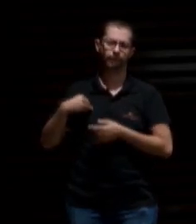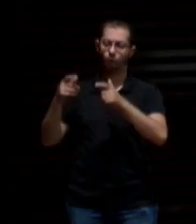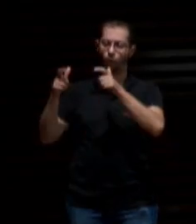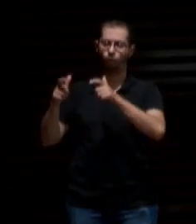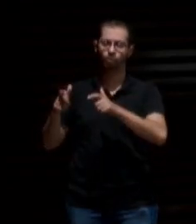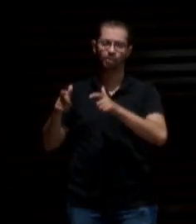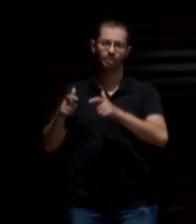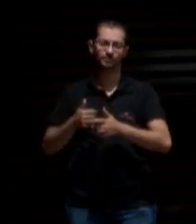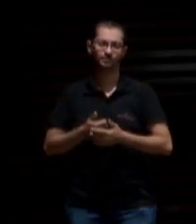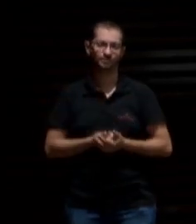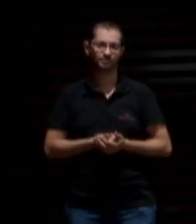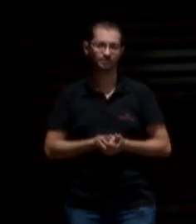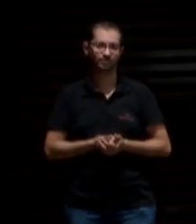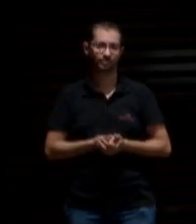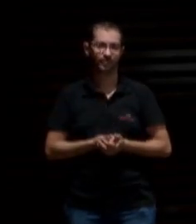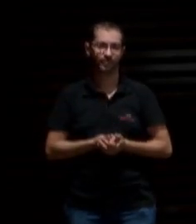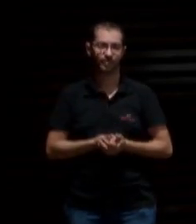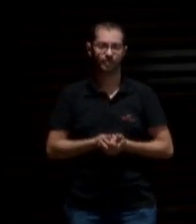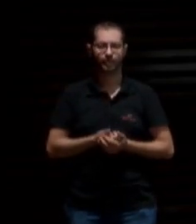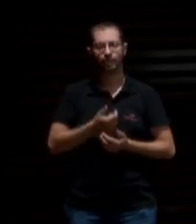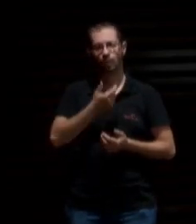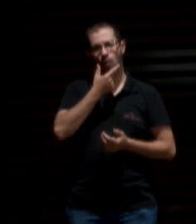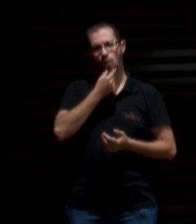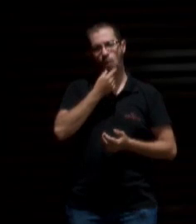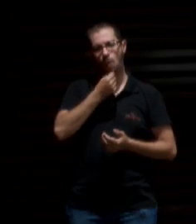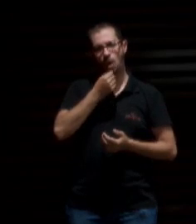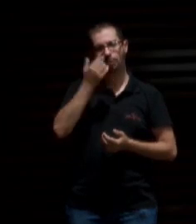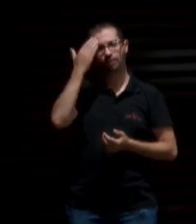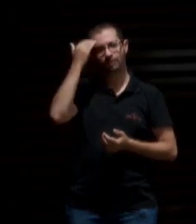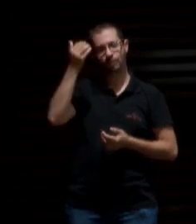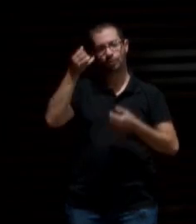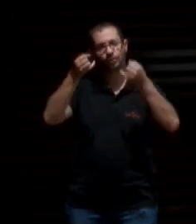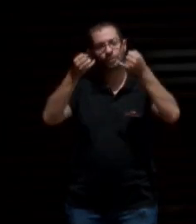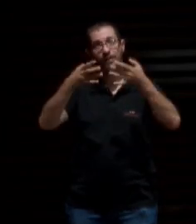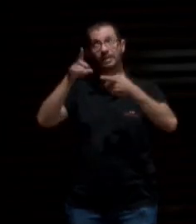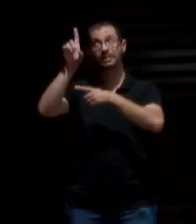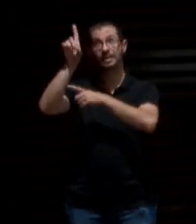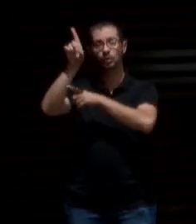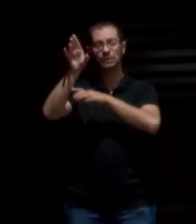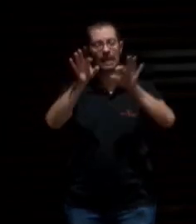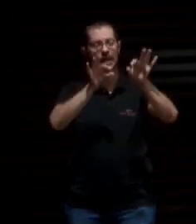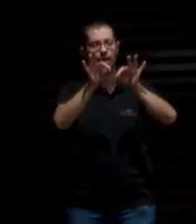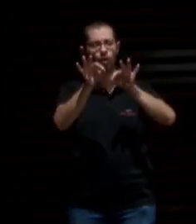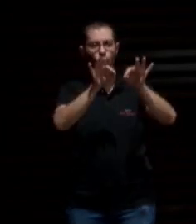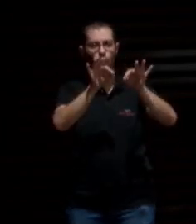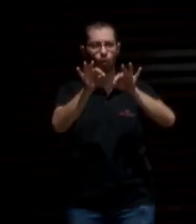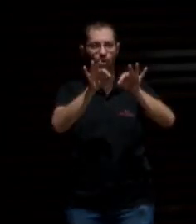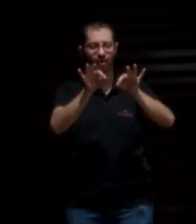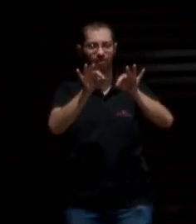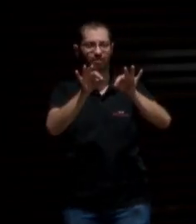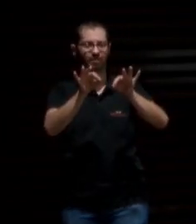Calvino diz assim: Deus regula seus julgamentos nesse mundo de tal maneira que engorda